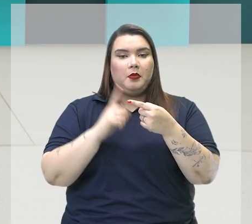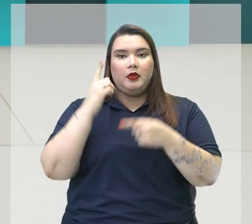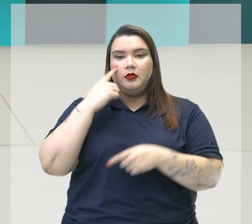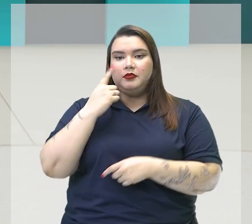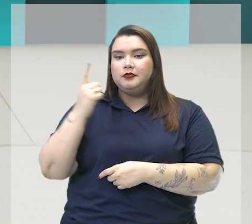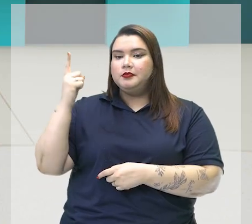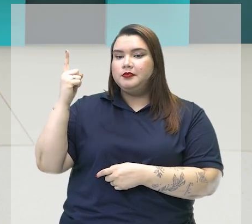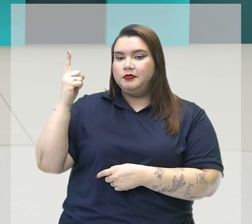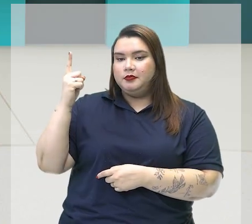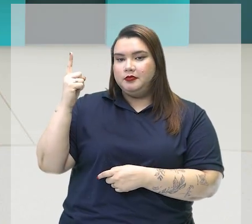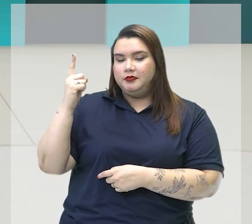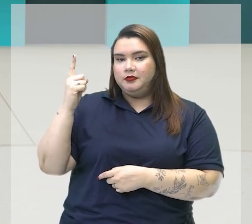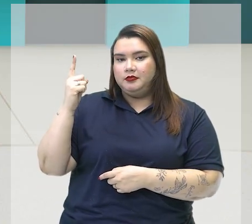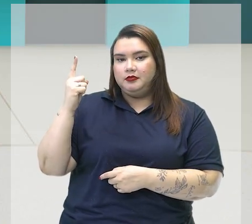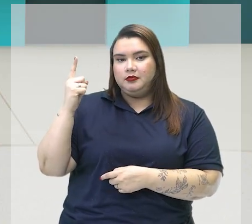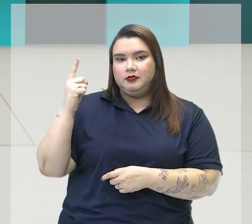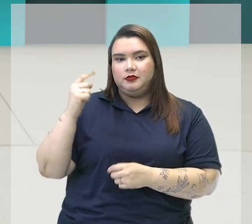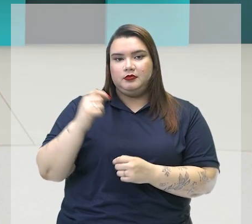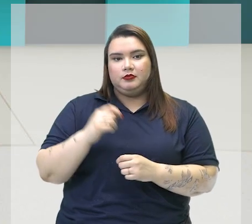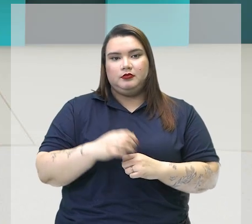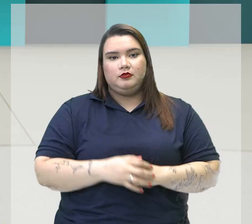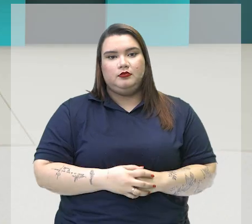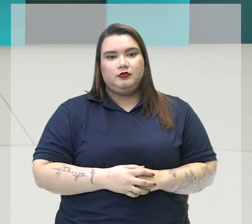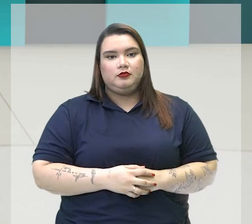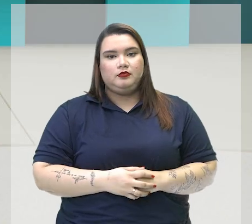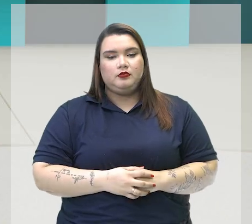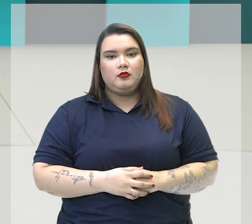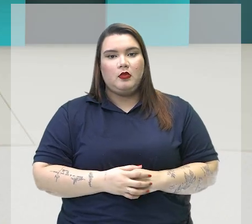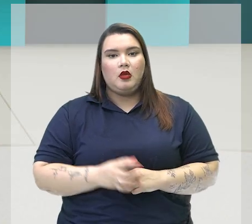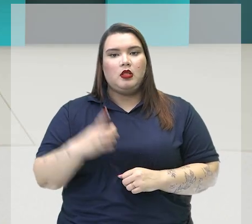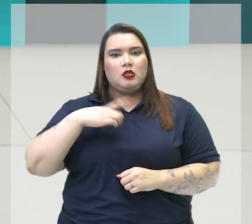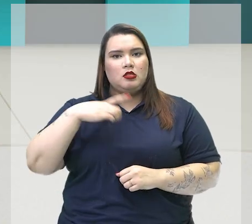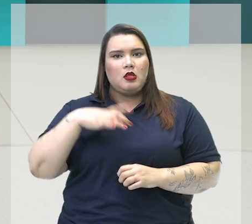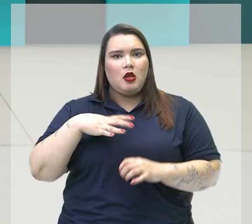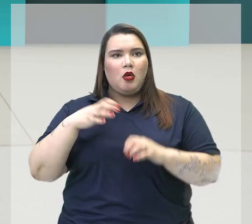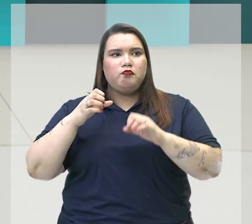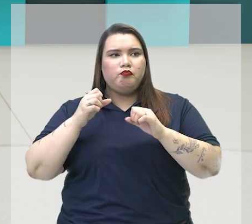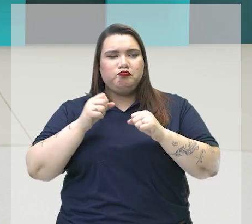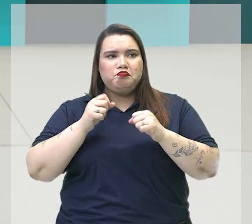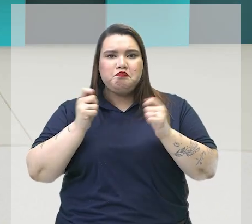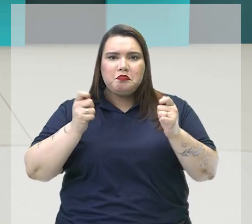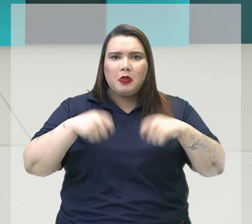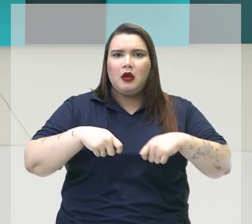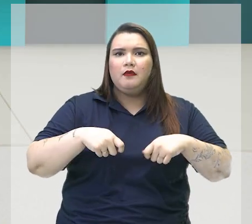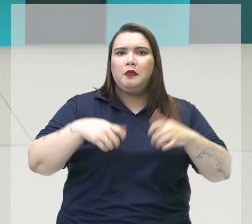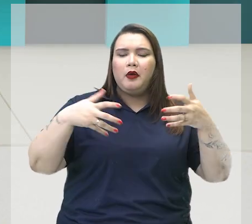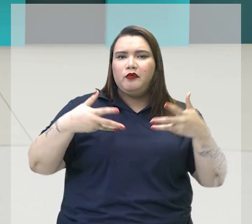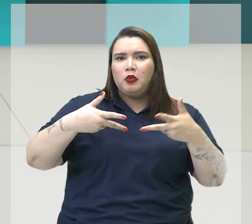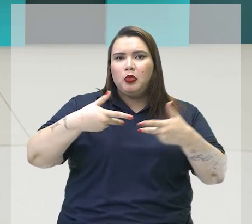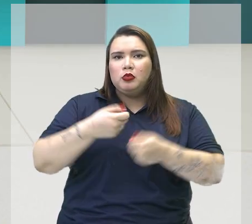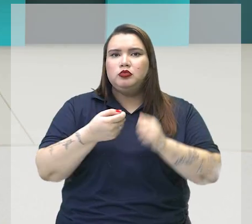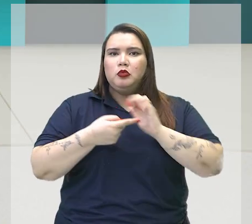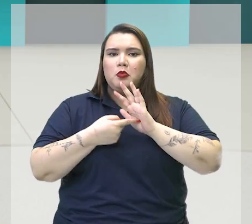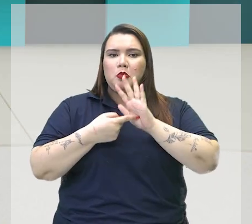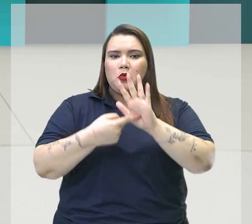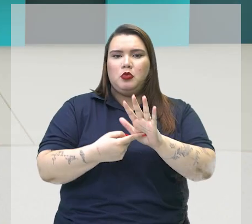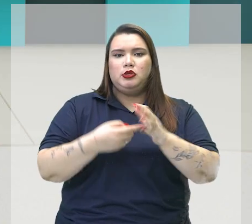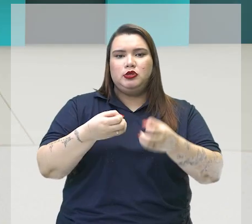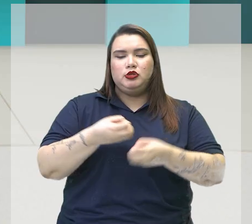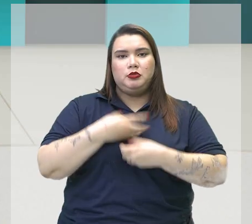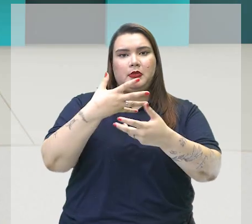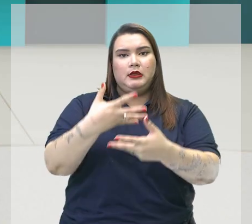to show feelings and ideas. Um poderoso jeito, uma forma poderosa de mostrar sentimentos